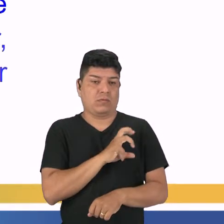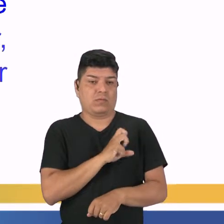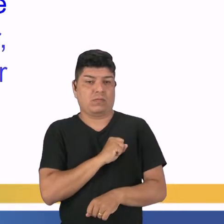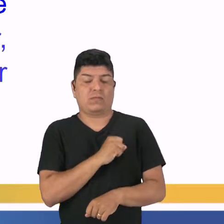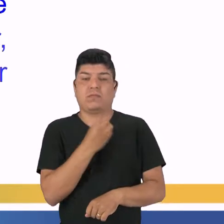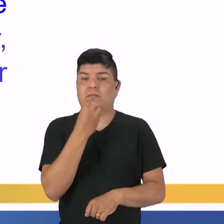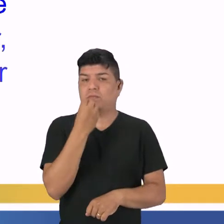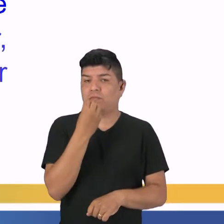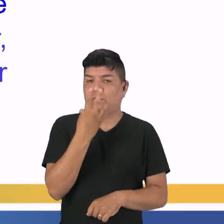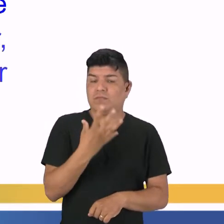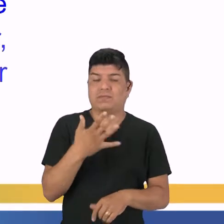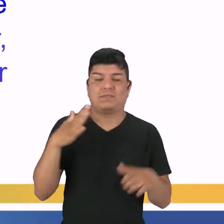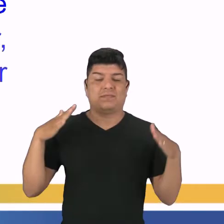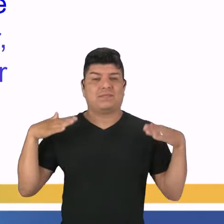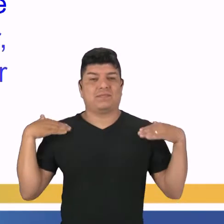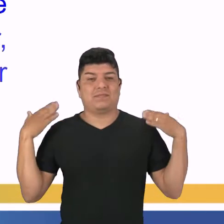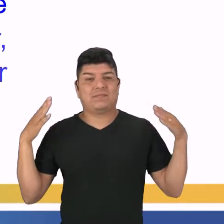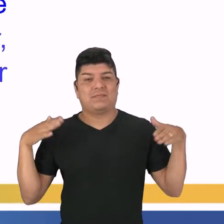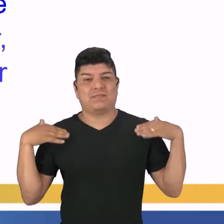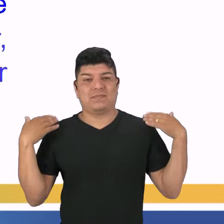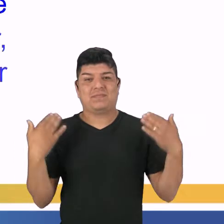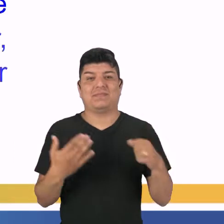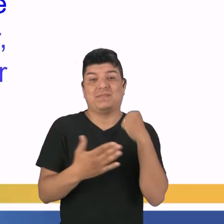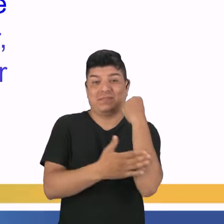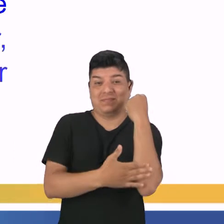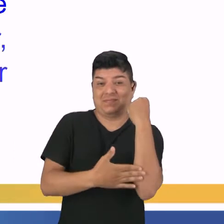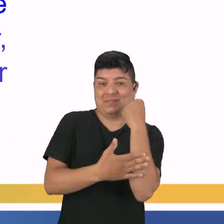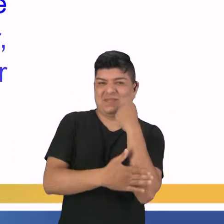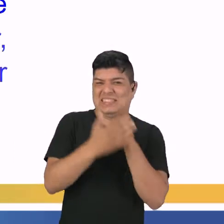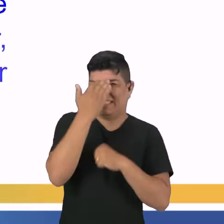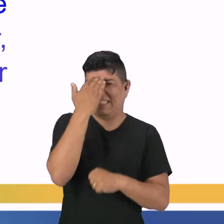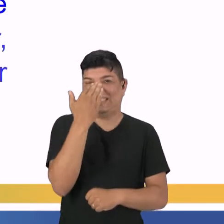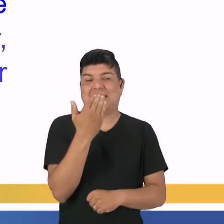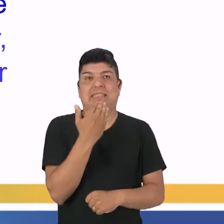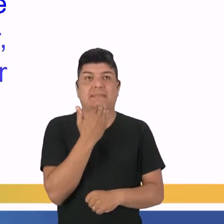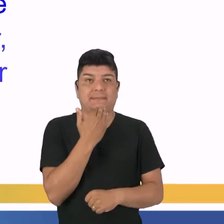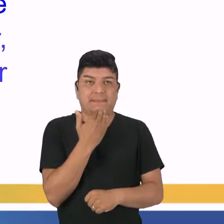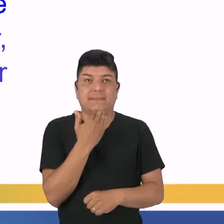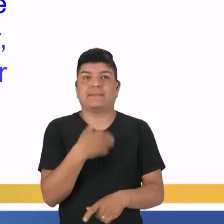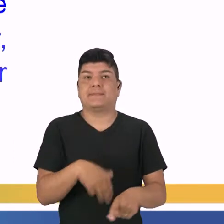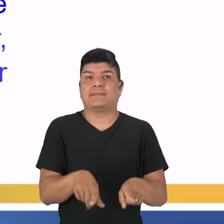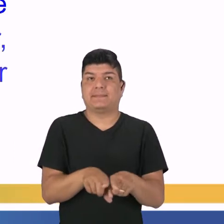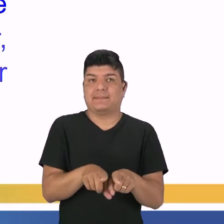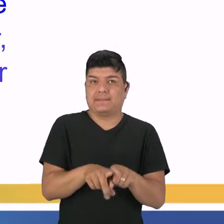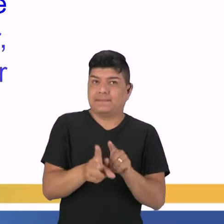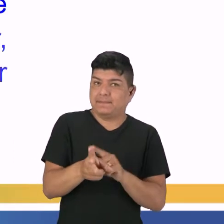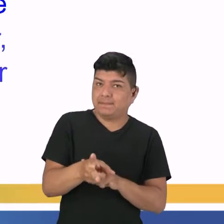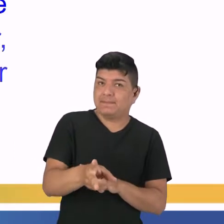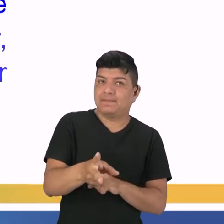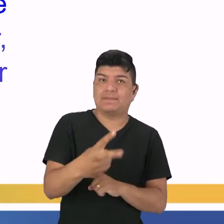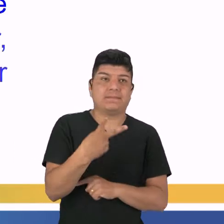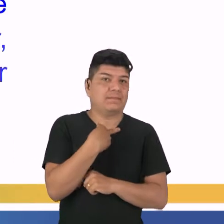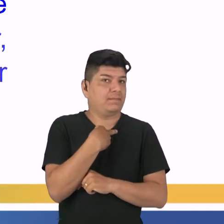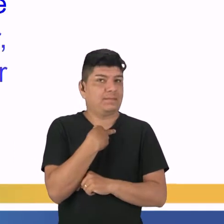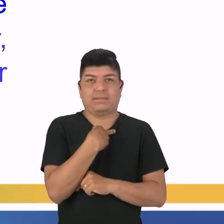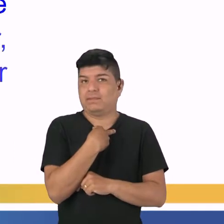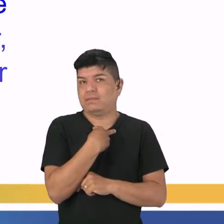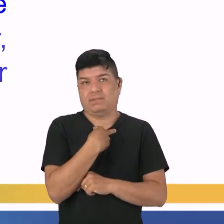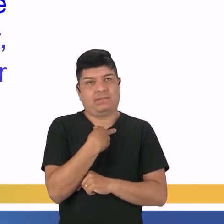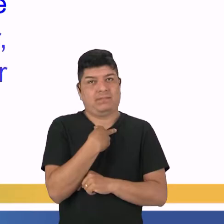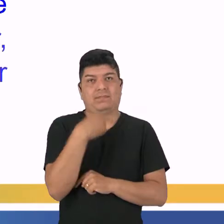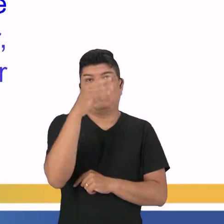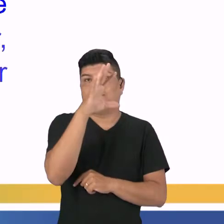a bondade, a alegria, o ciúme, a raiva e assim por diante não podem ser